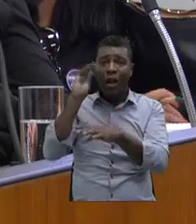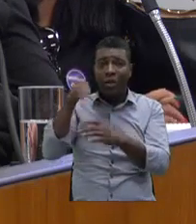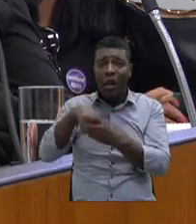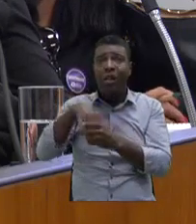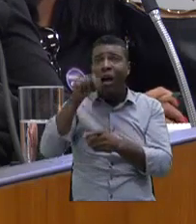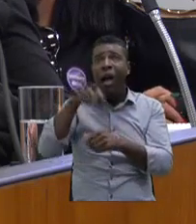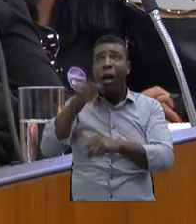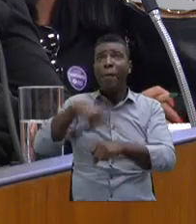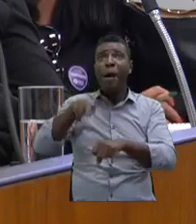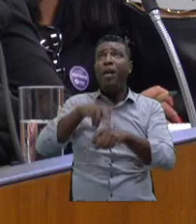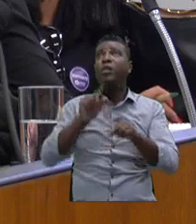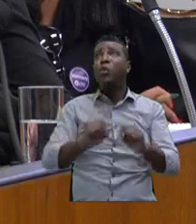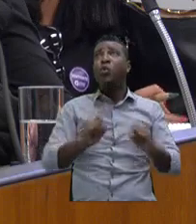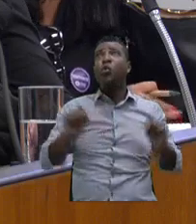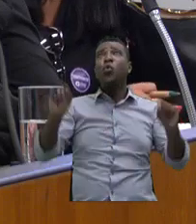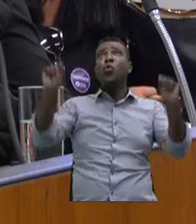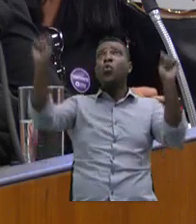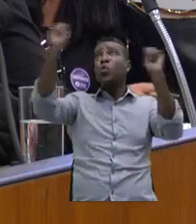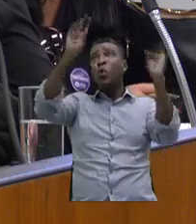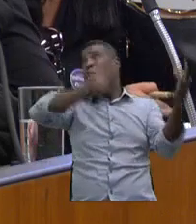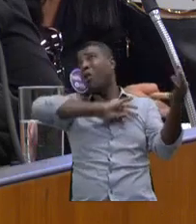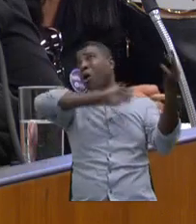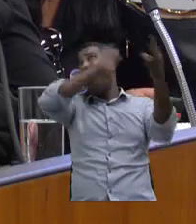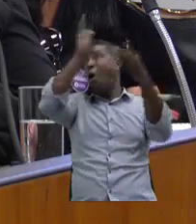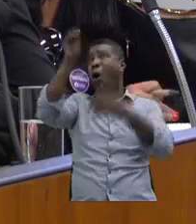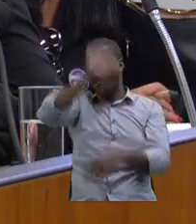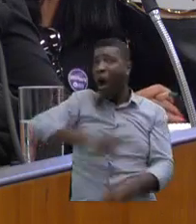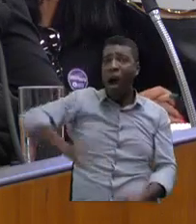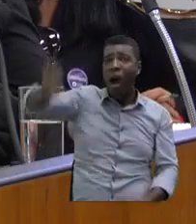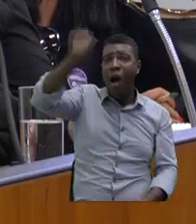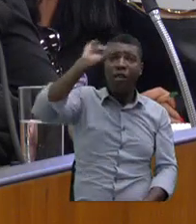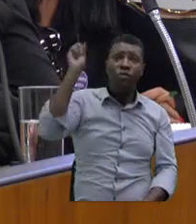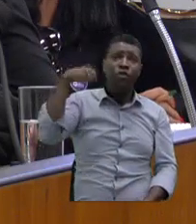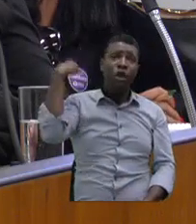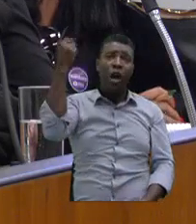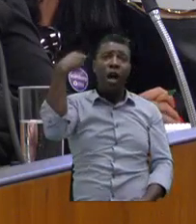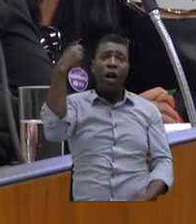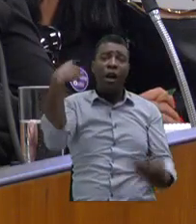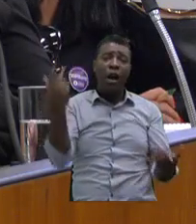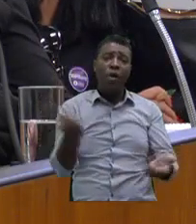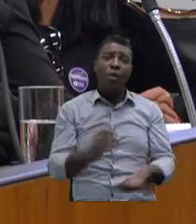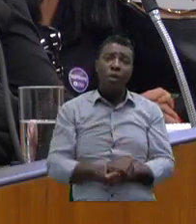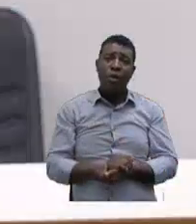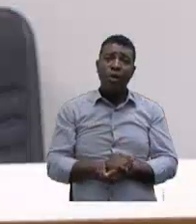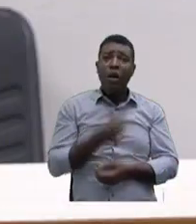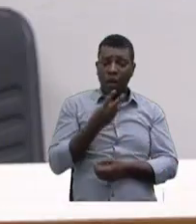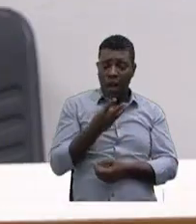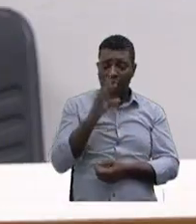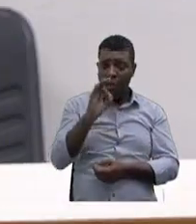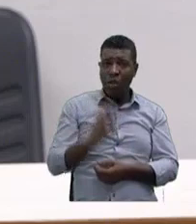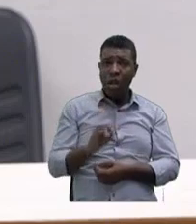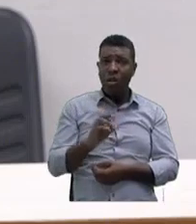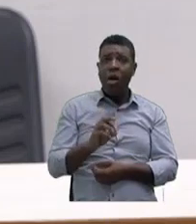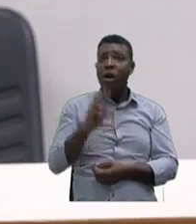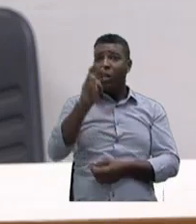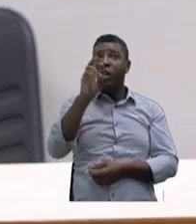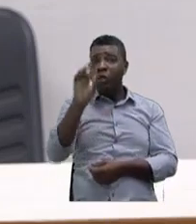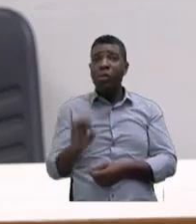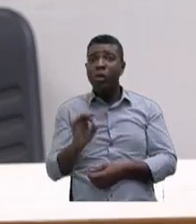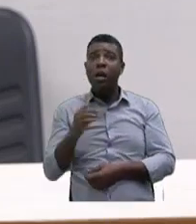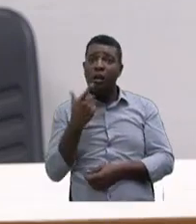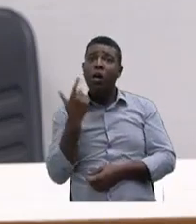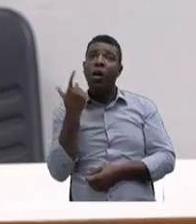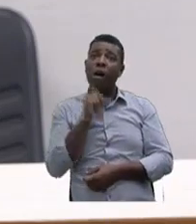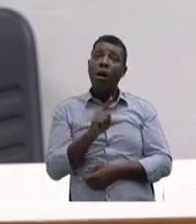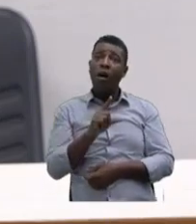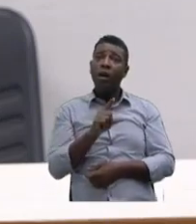inteirinho, a falta de servidores. Então, uma parte do recurso, creio que 3%, pode 5%, chegou a 5%, que